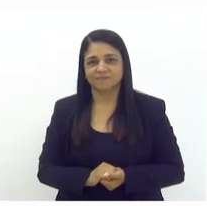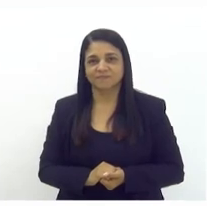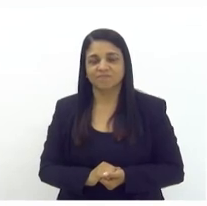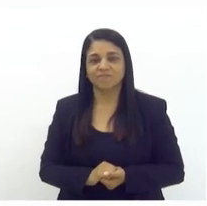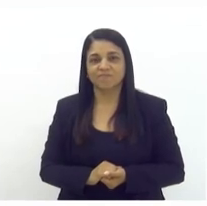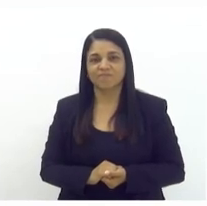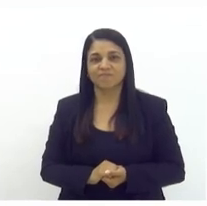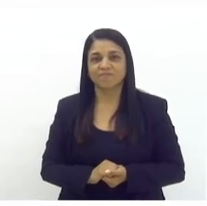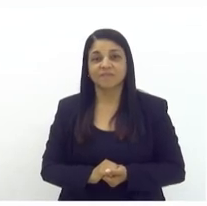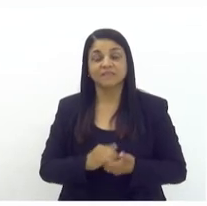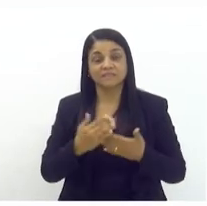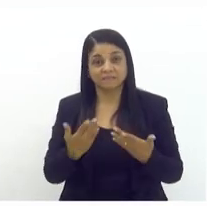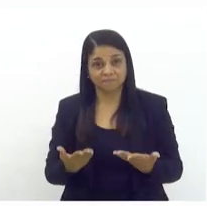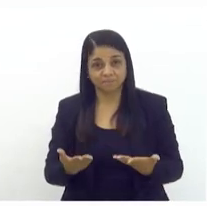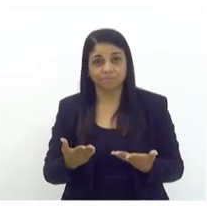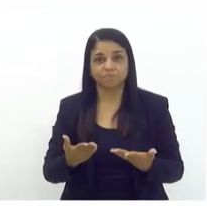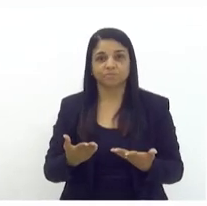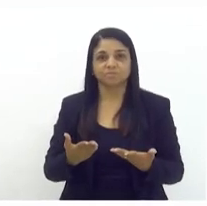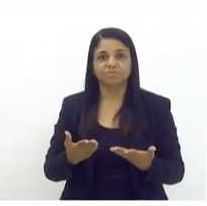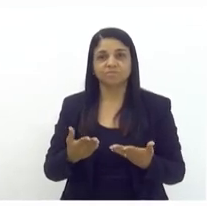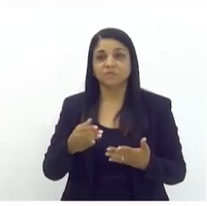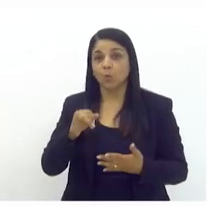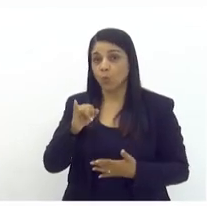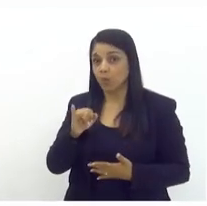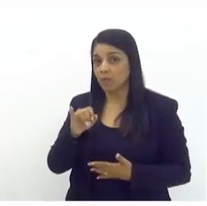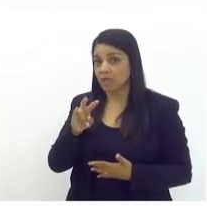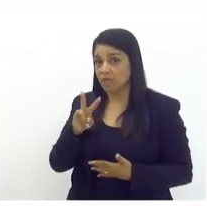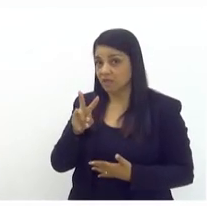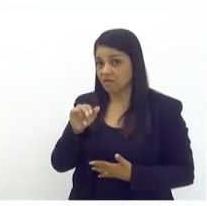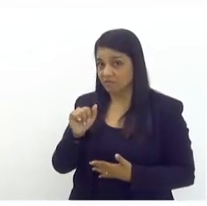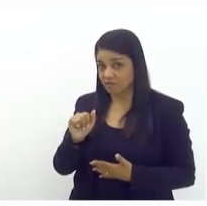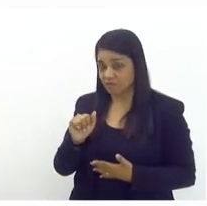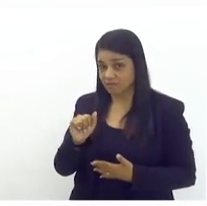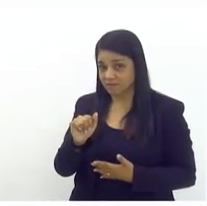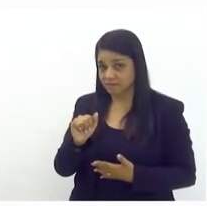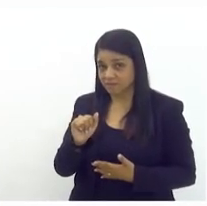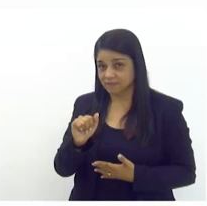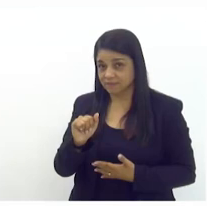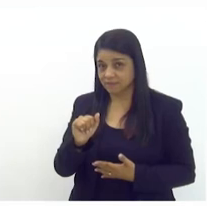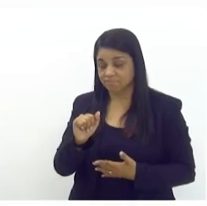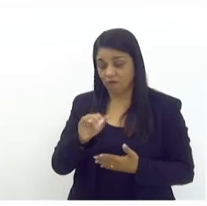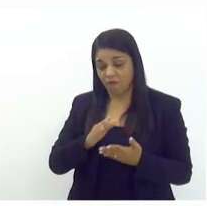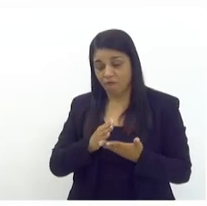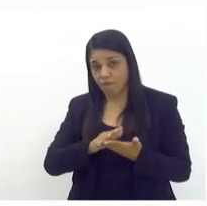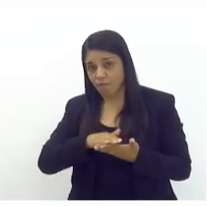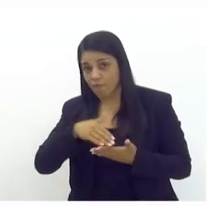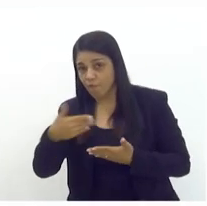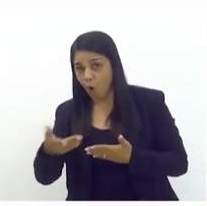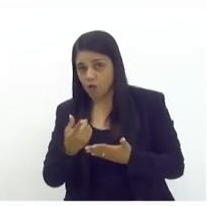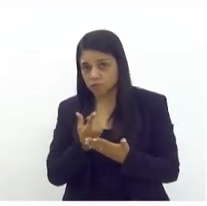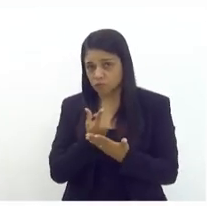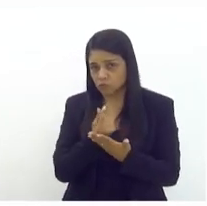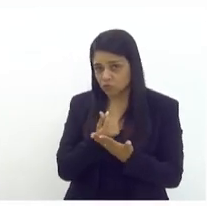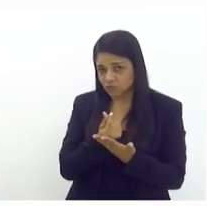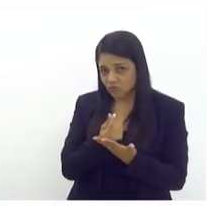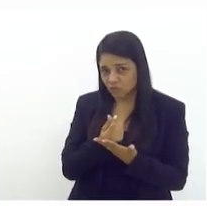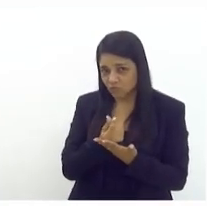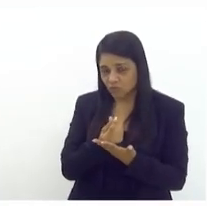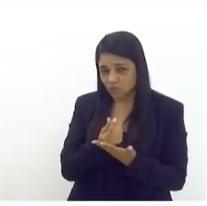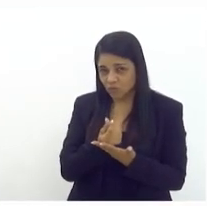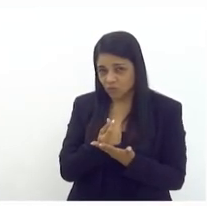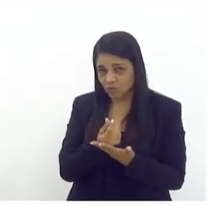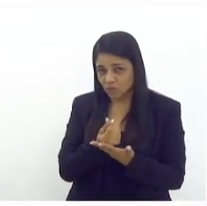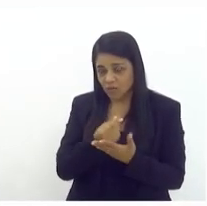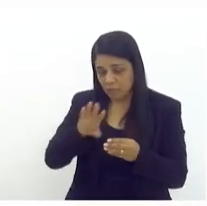a incidência do Iva é por fora do preço ele não